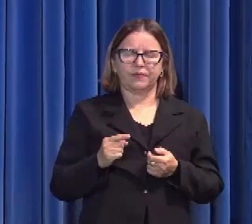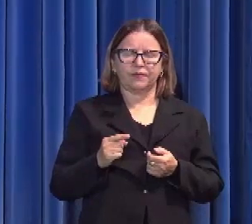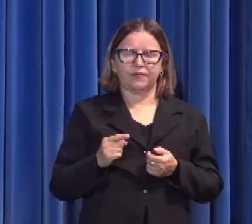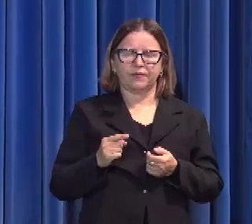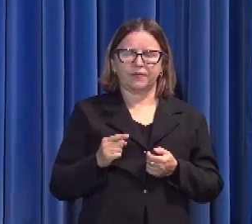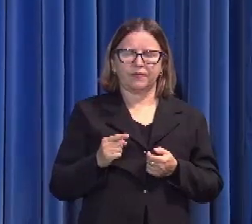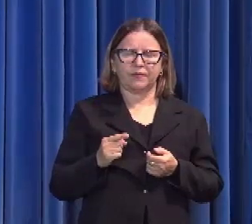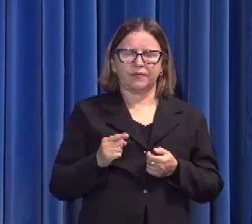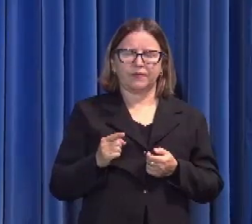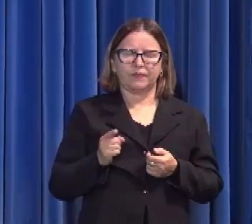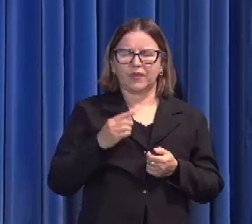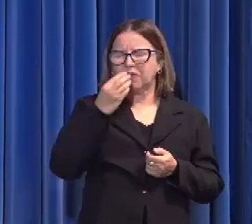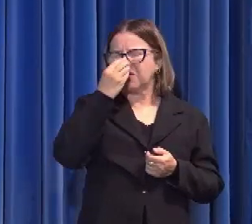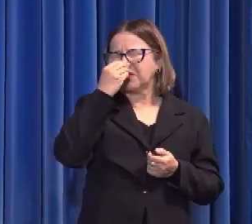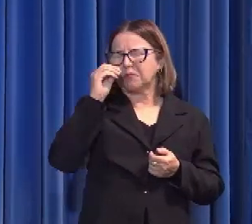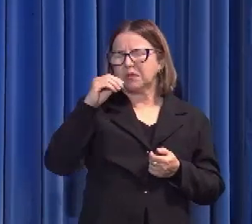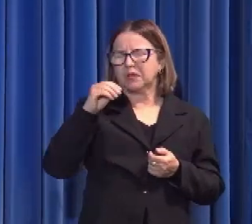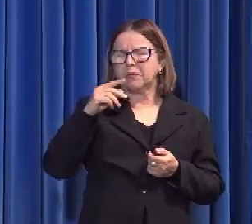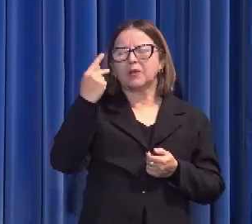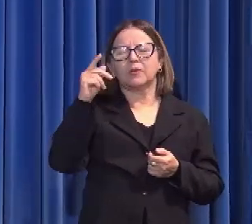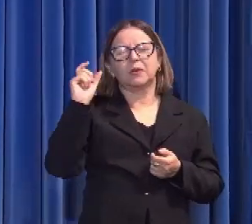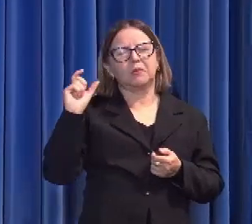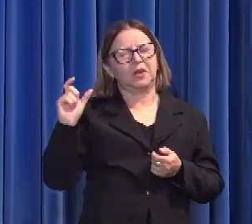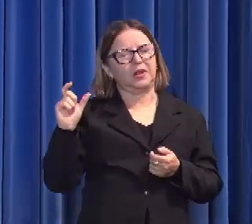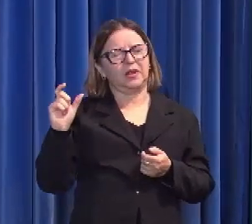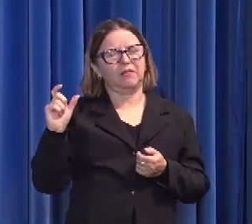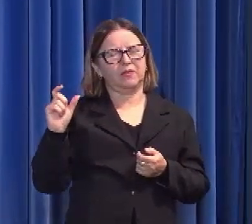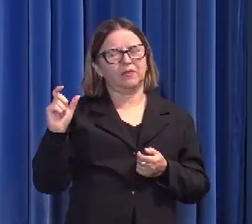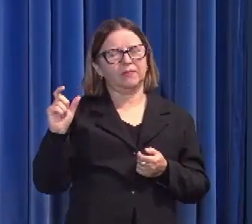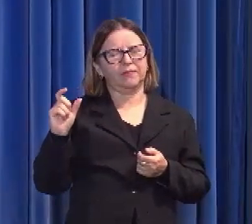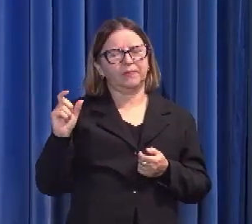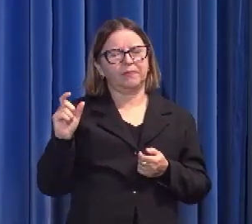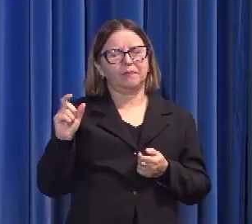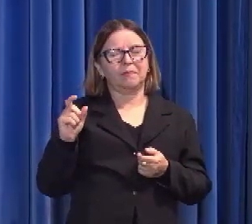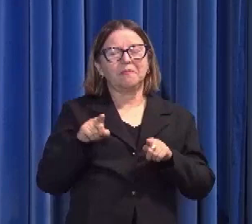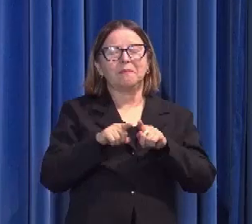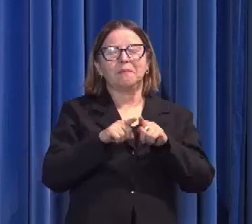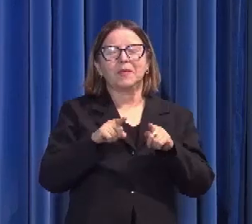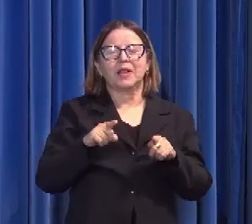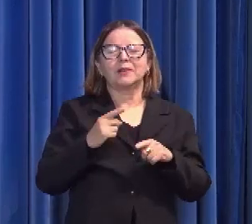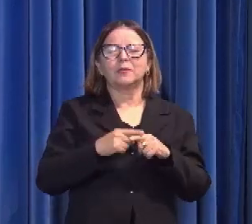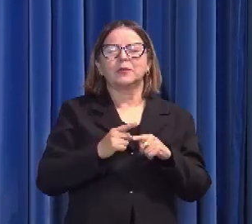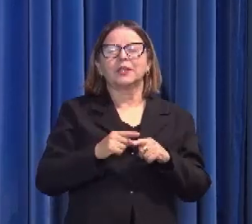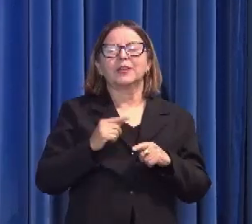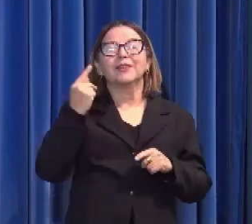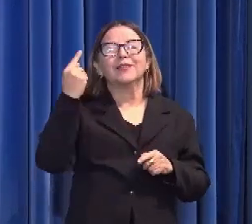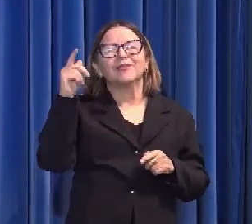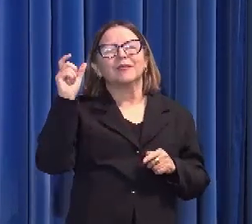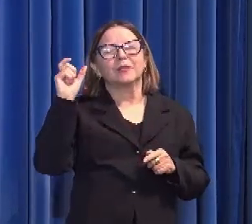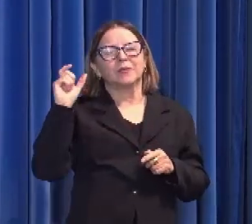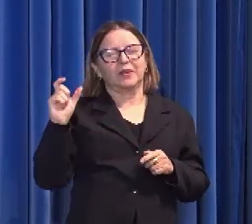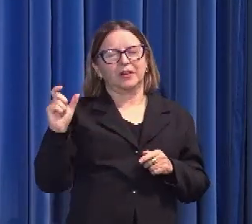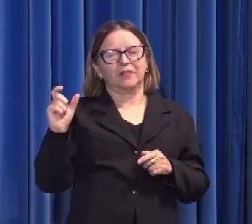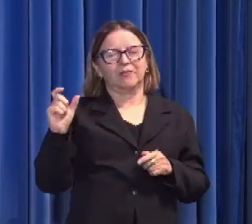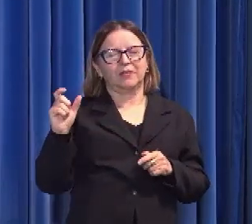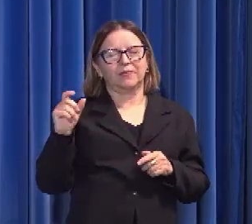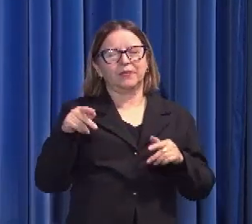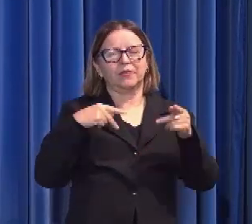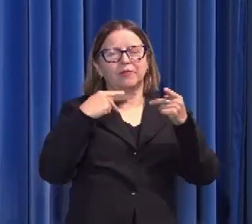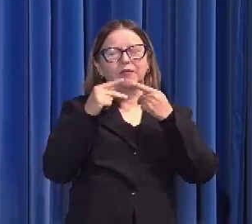é como uma palavra de homens é mas como a tua palavra e fala